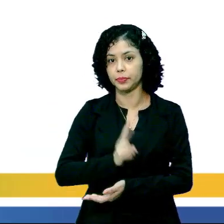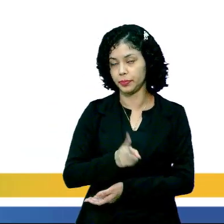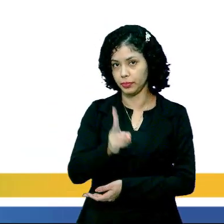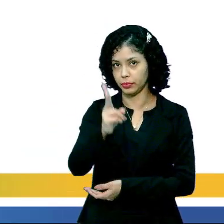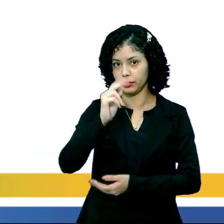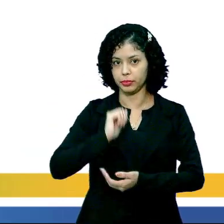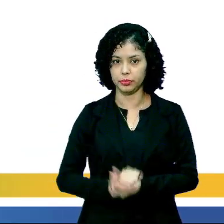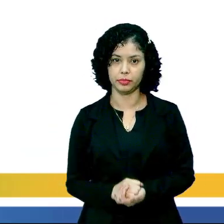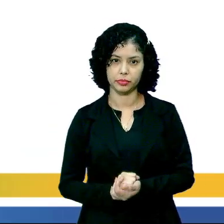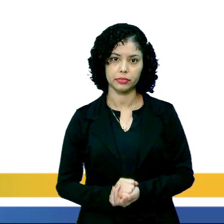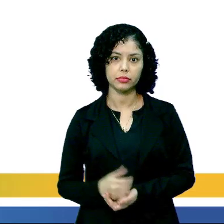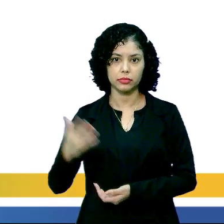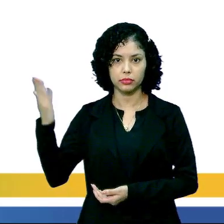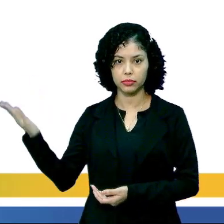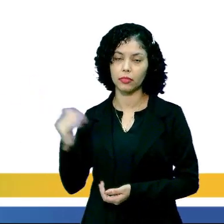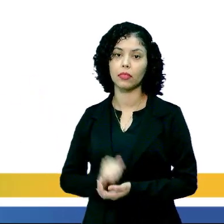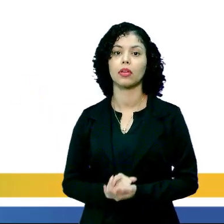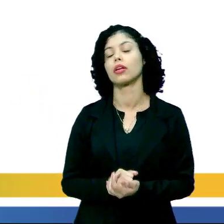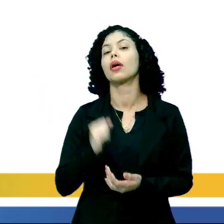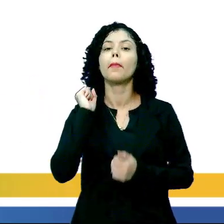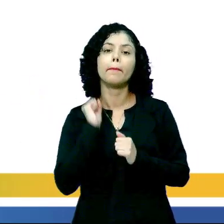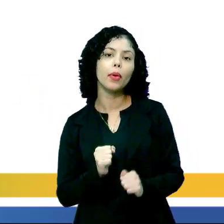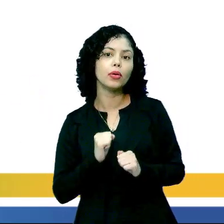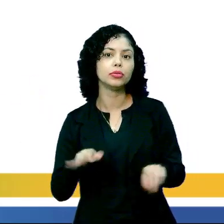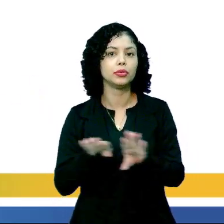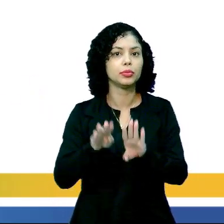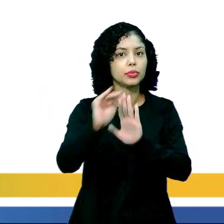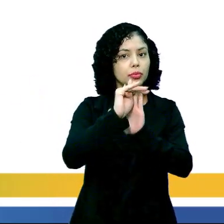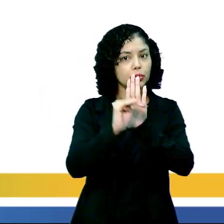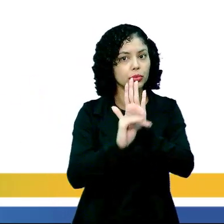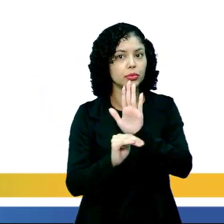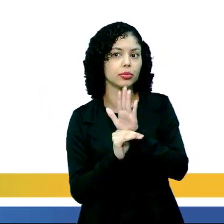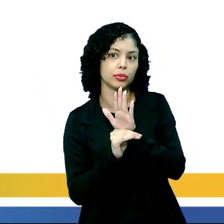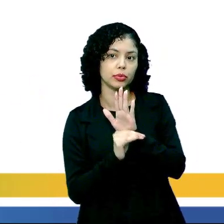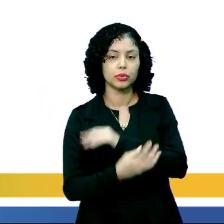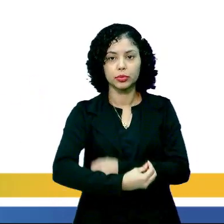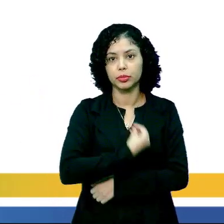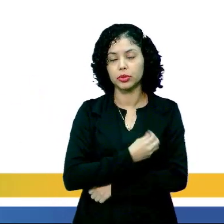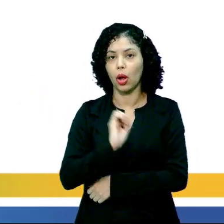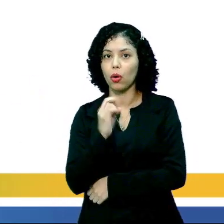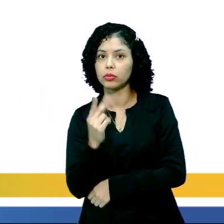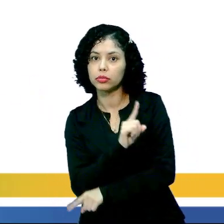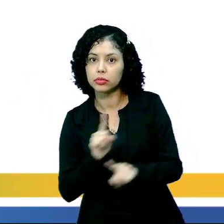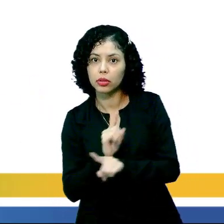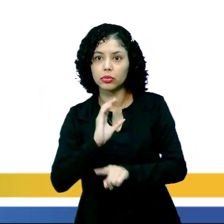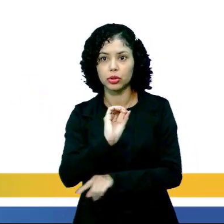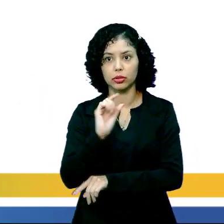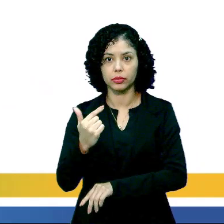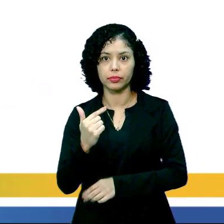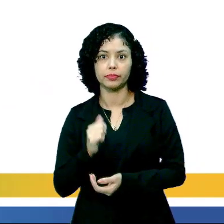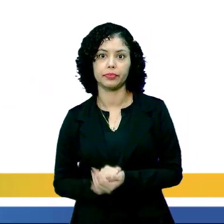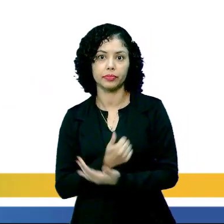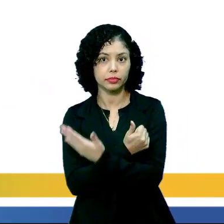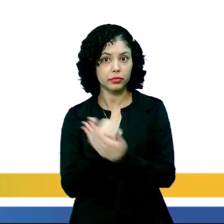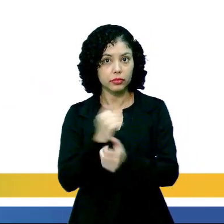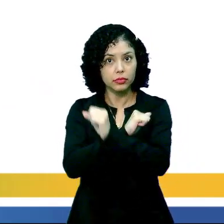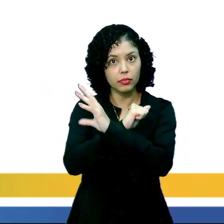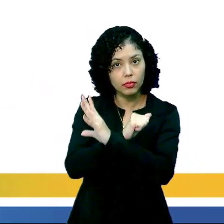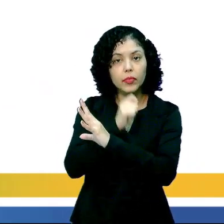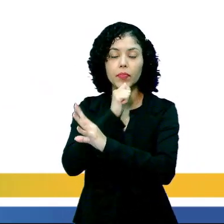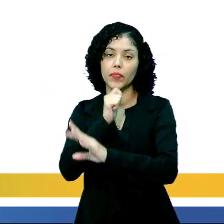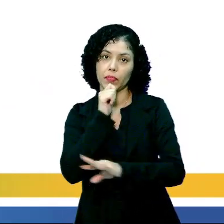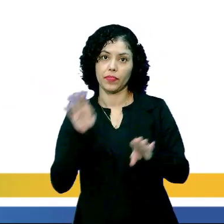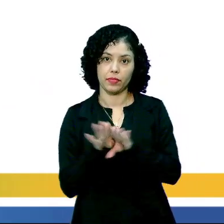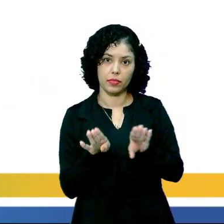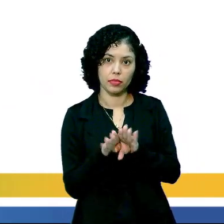sucessivamente esses ácidos eles também podem ser classificados como a presença ou não de oxigênio ácidos que apresentam